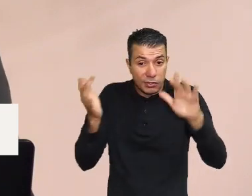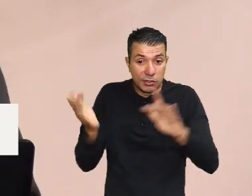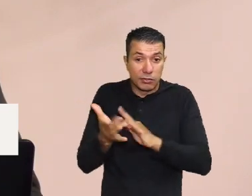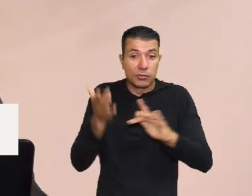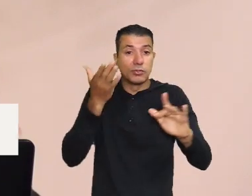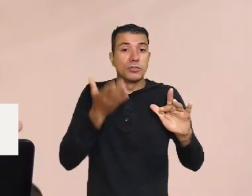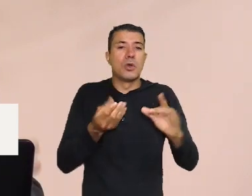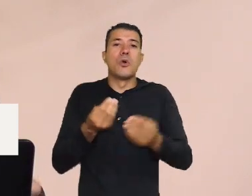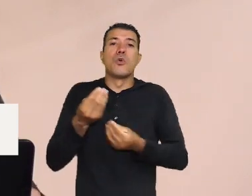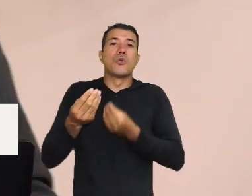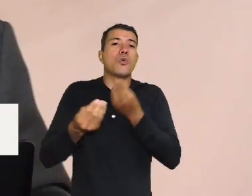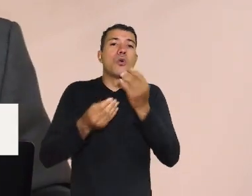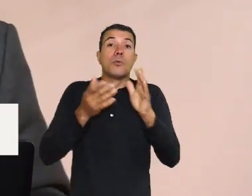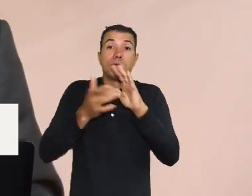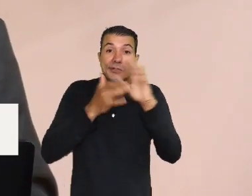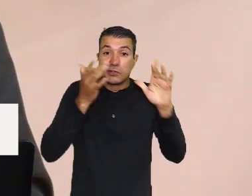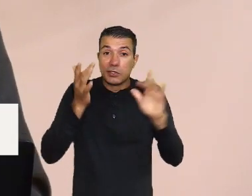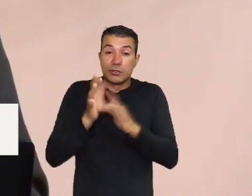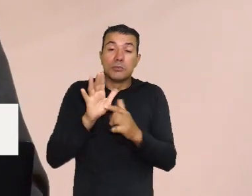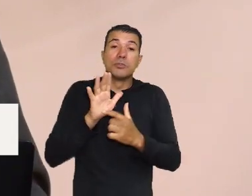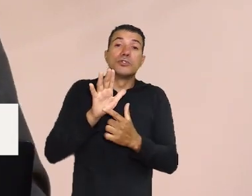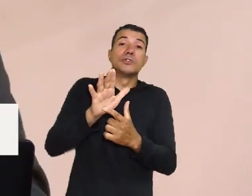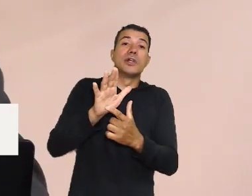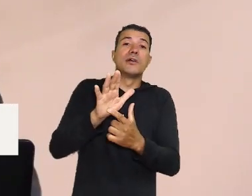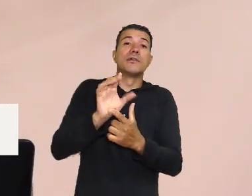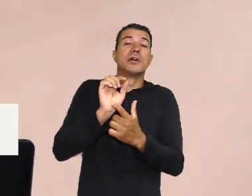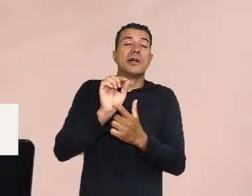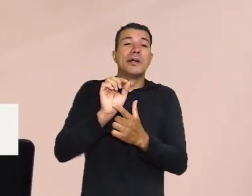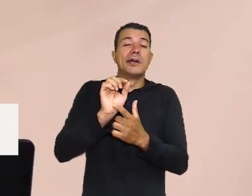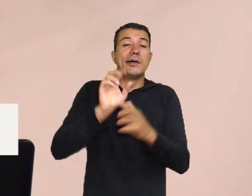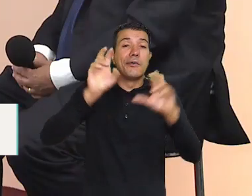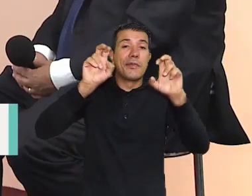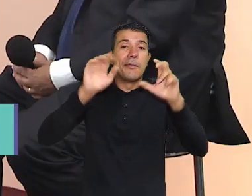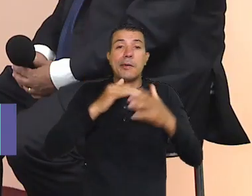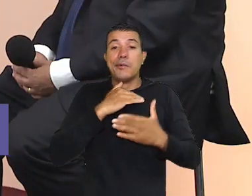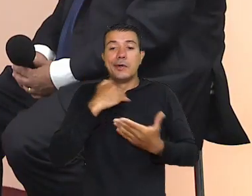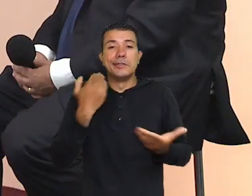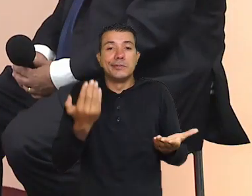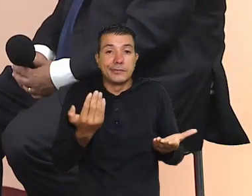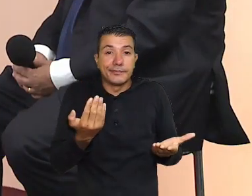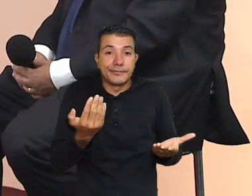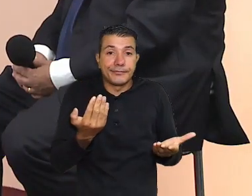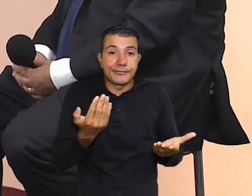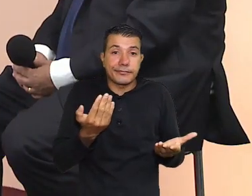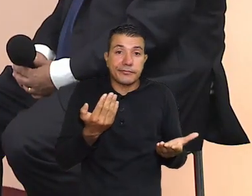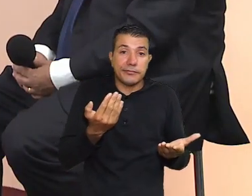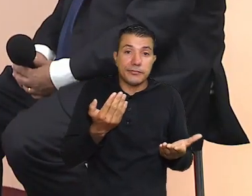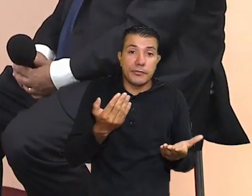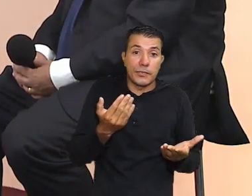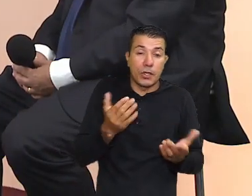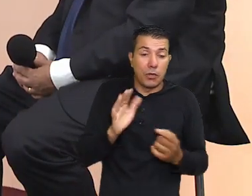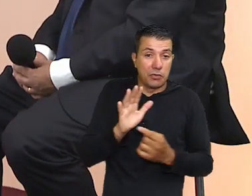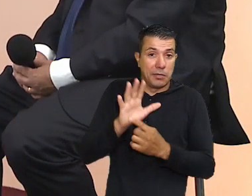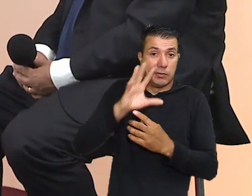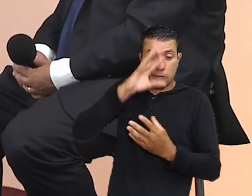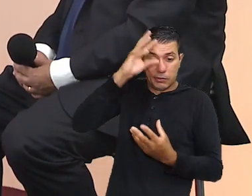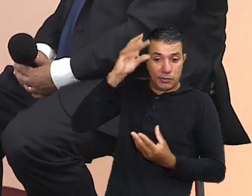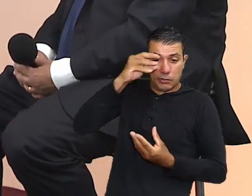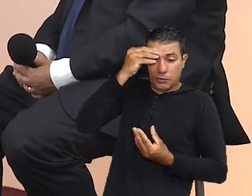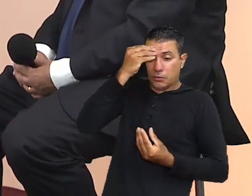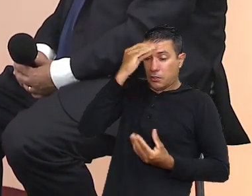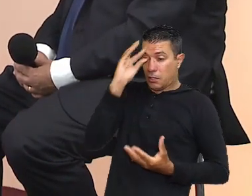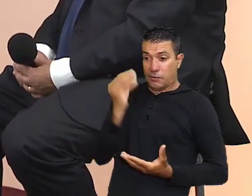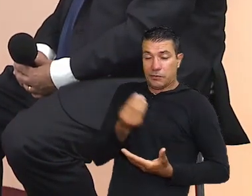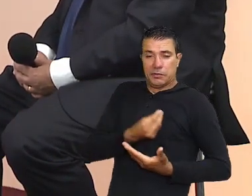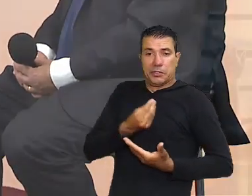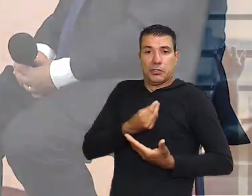Então, como que Jesus se referia, pastor William, à morte? Será que ele se referia à morte como um estágio de aperfeiçoamento espiritual,